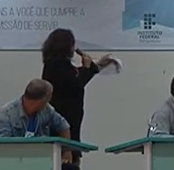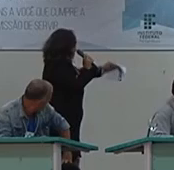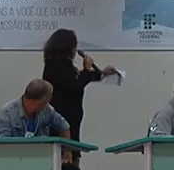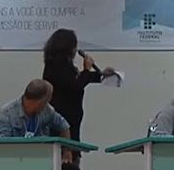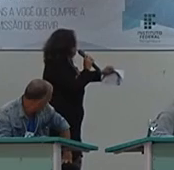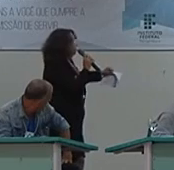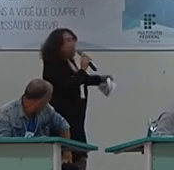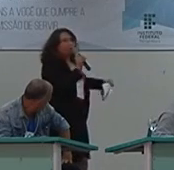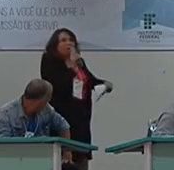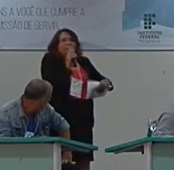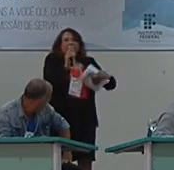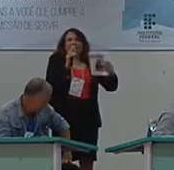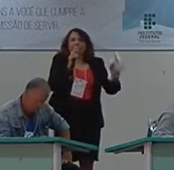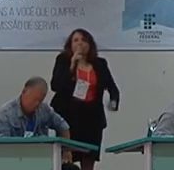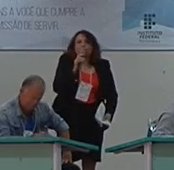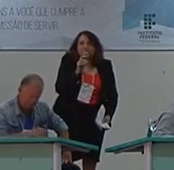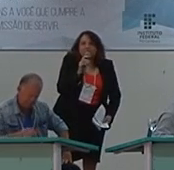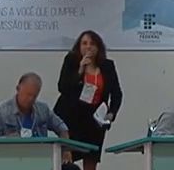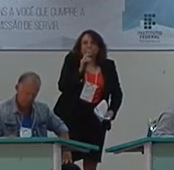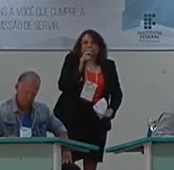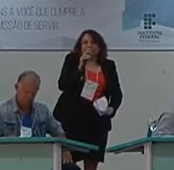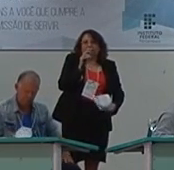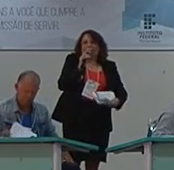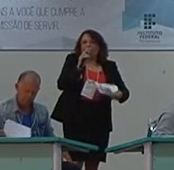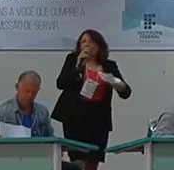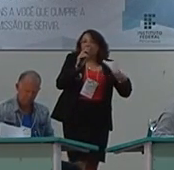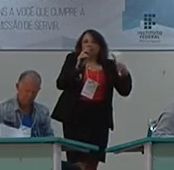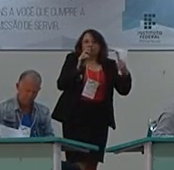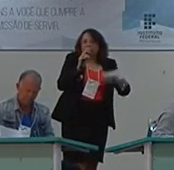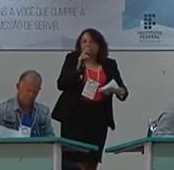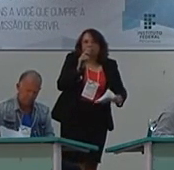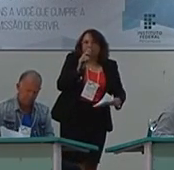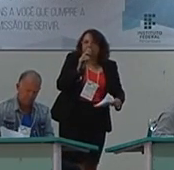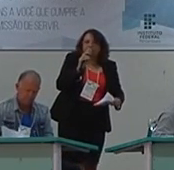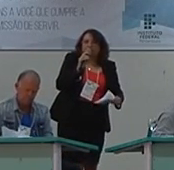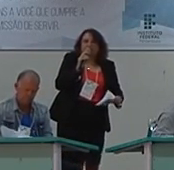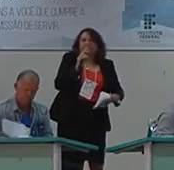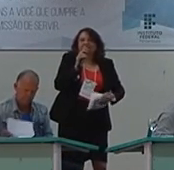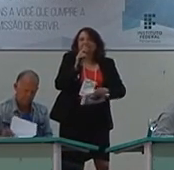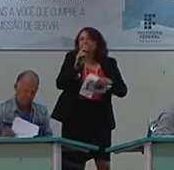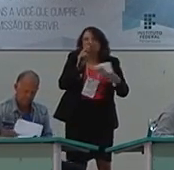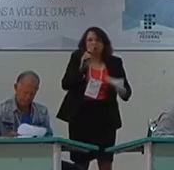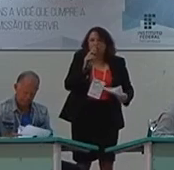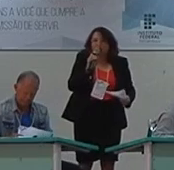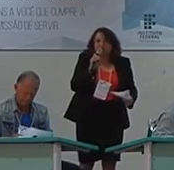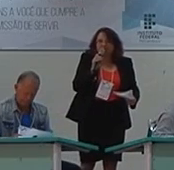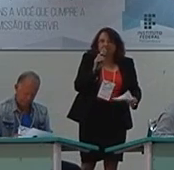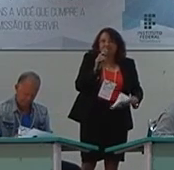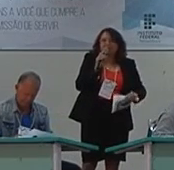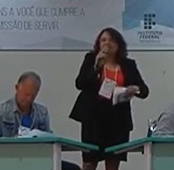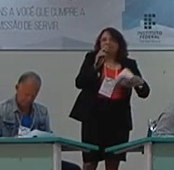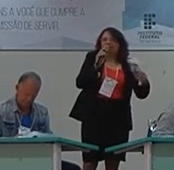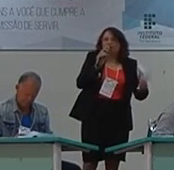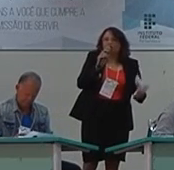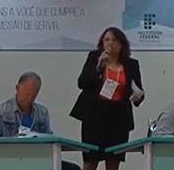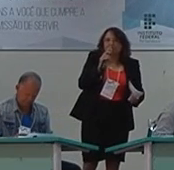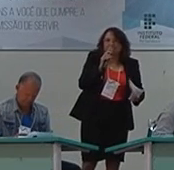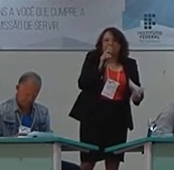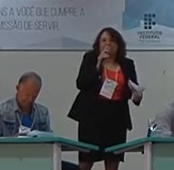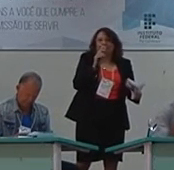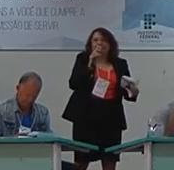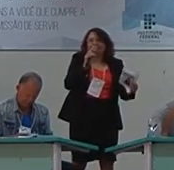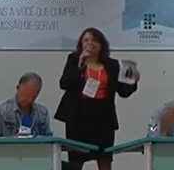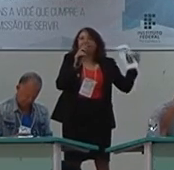pesquisa, para o ensino, para a inclusão social. Nós temos propostas muito interessantes para os estudantes, para